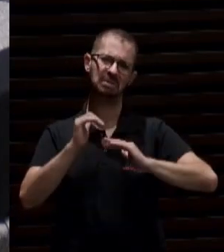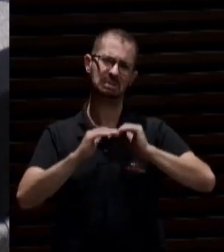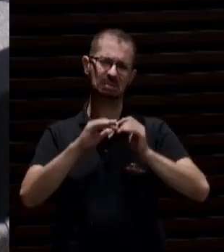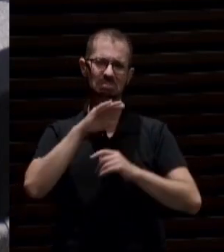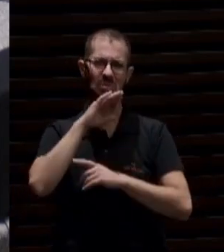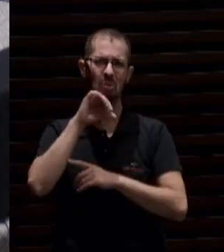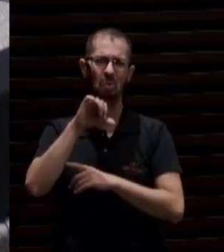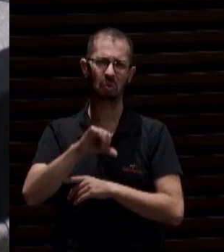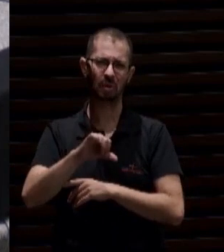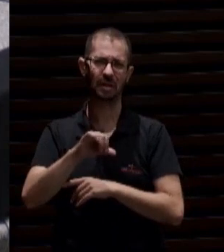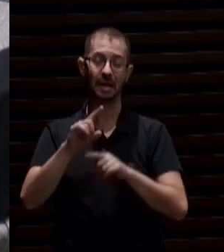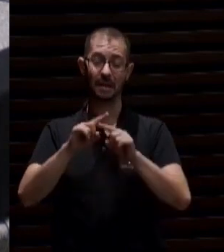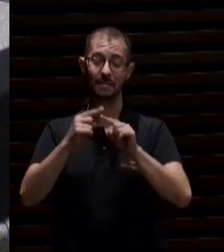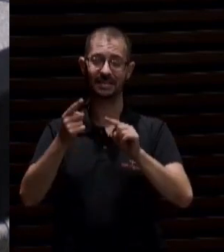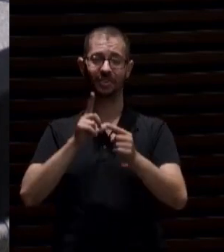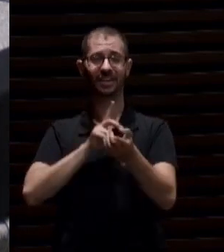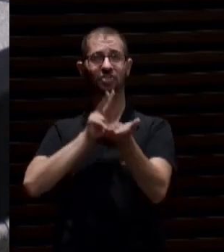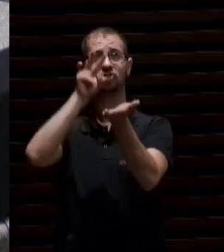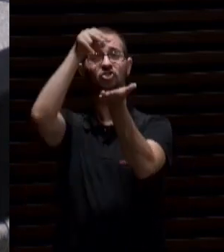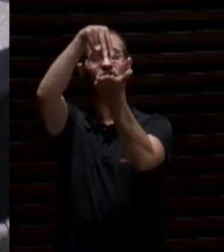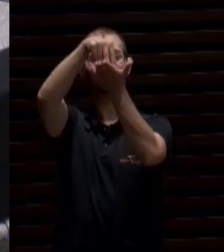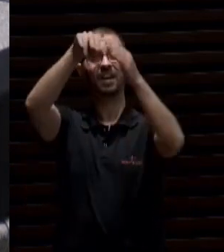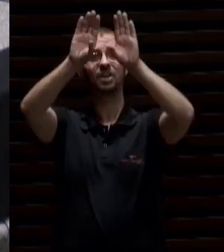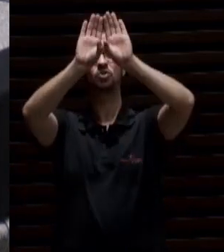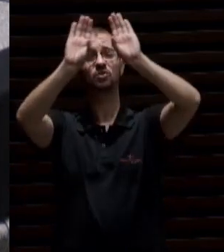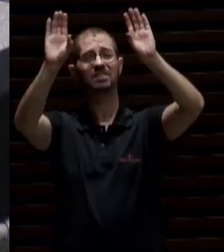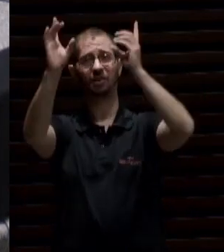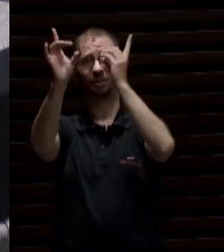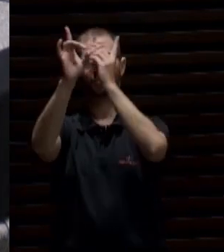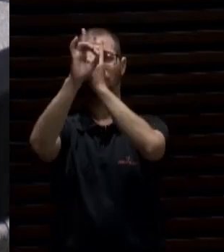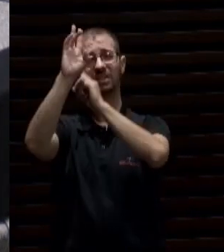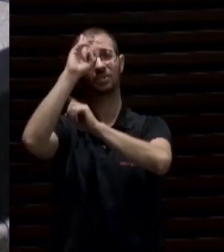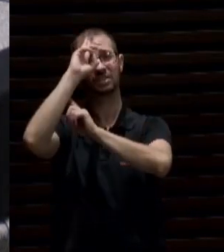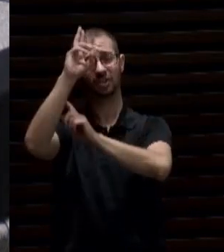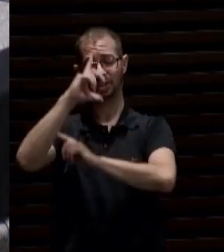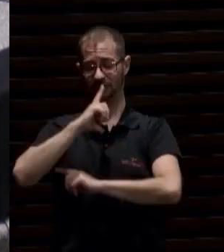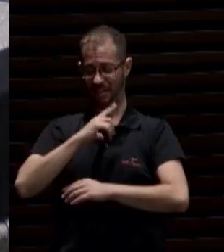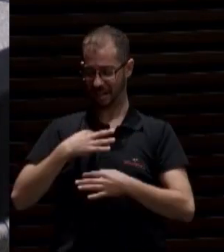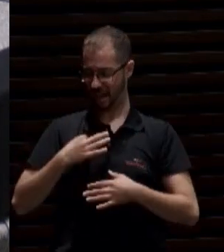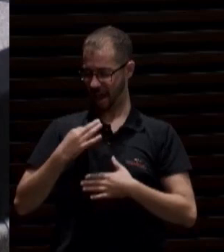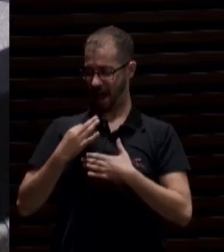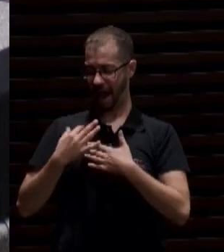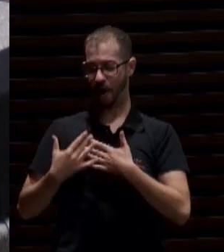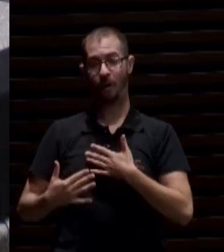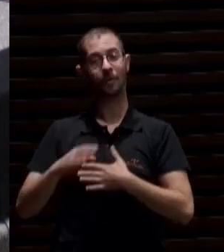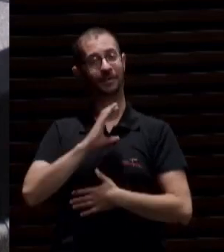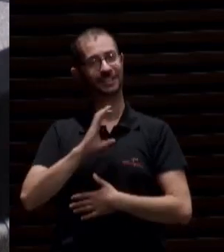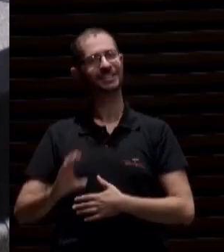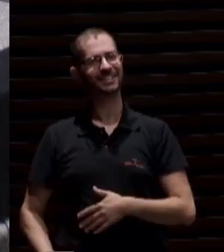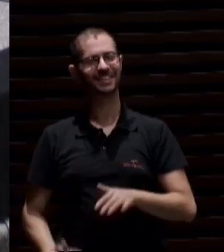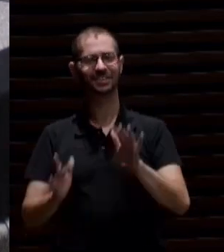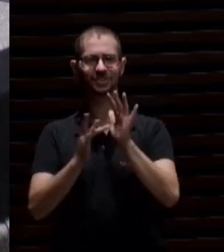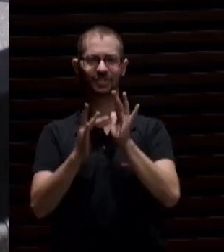quando chegarmos no céu e nos encontrarmos com o Senhor, teremos as vestes de Cristo Jesus e somente por conta disso poderemos